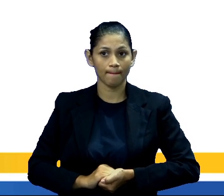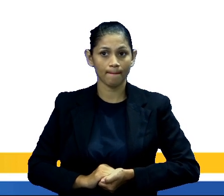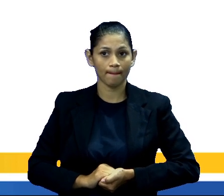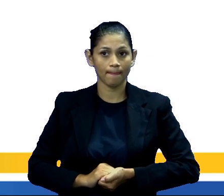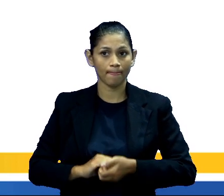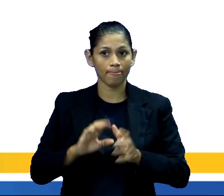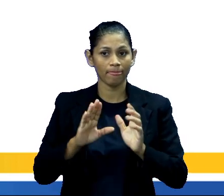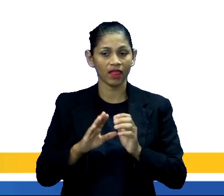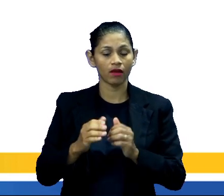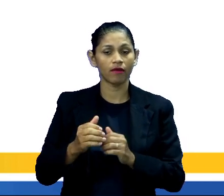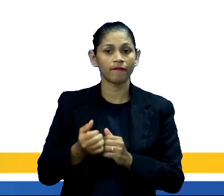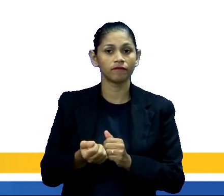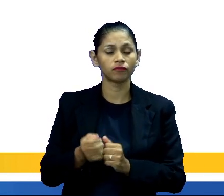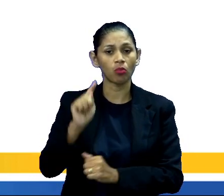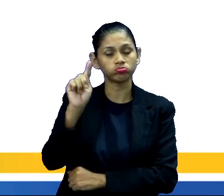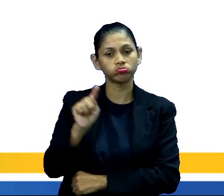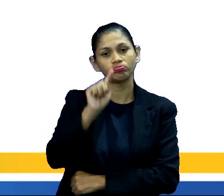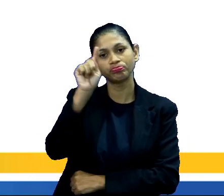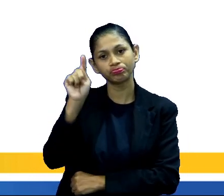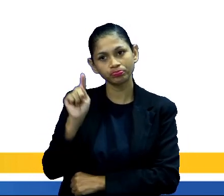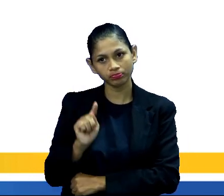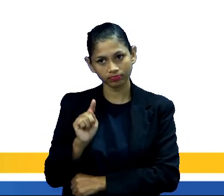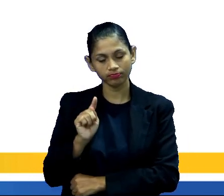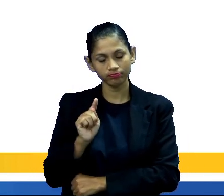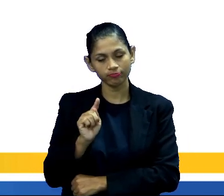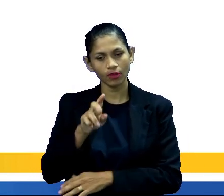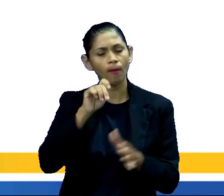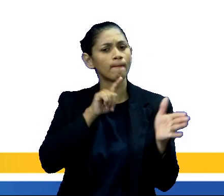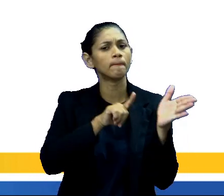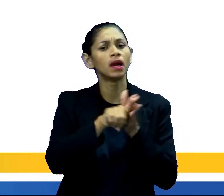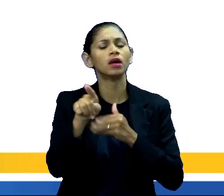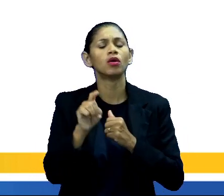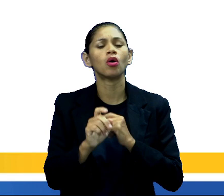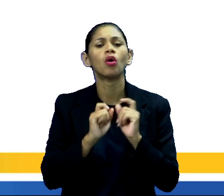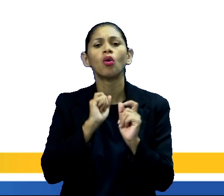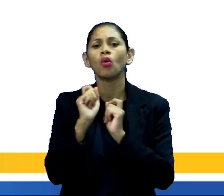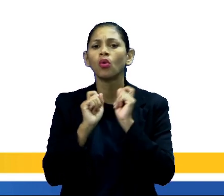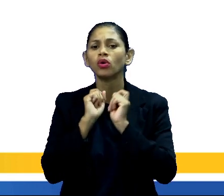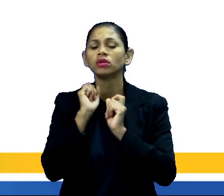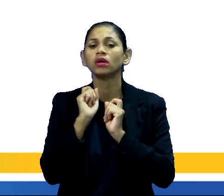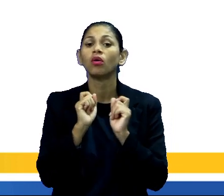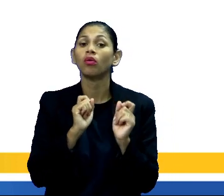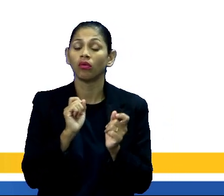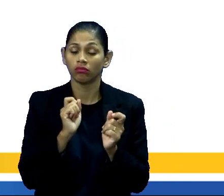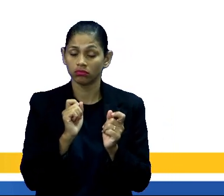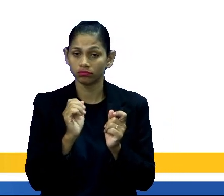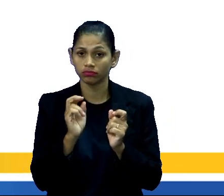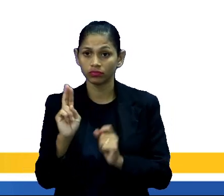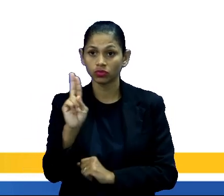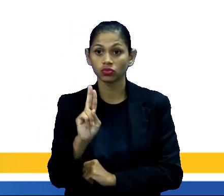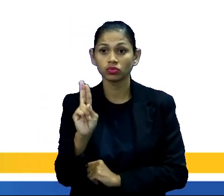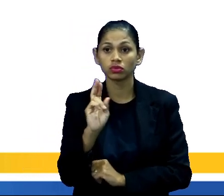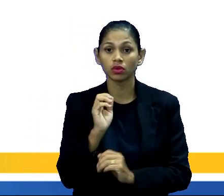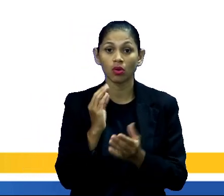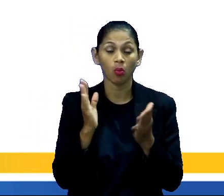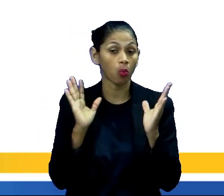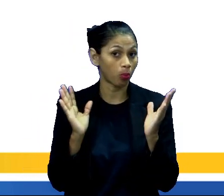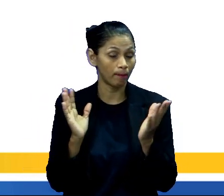Na forma interrogativa, no caso ali para fazer perguntas, nós vamos utilizar